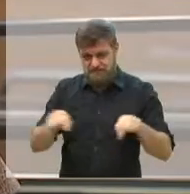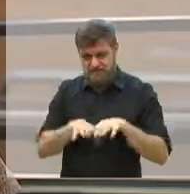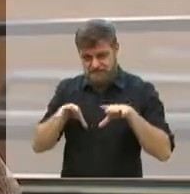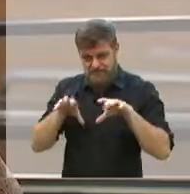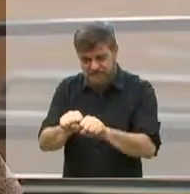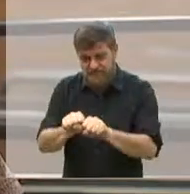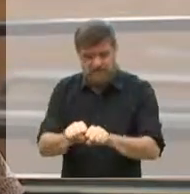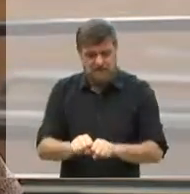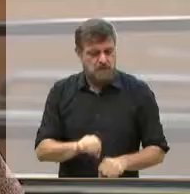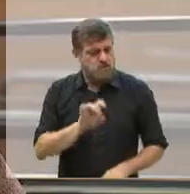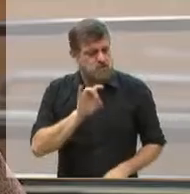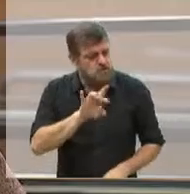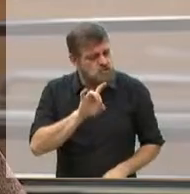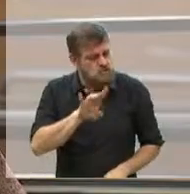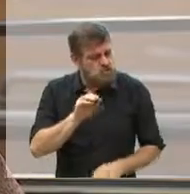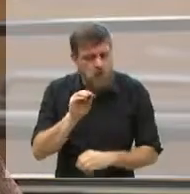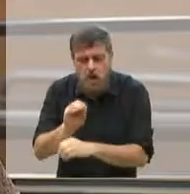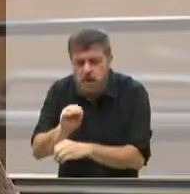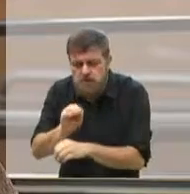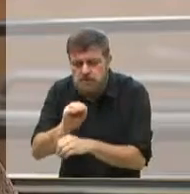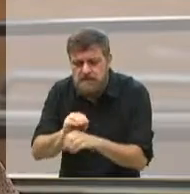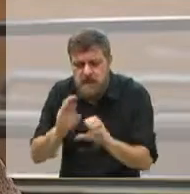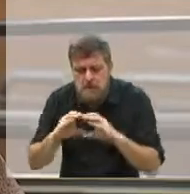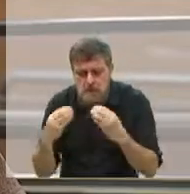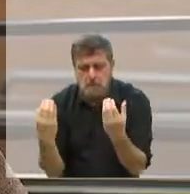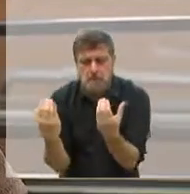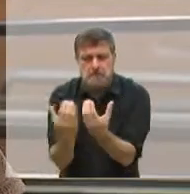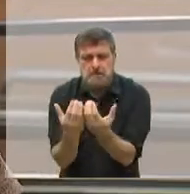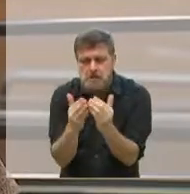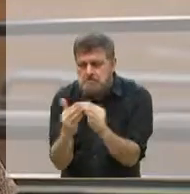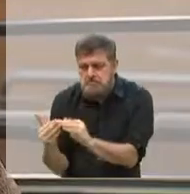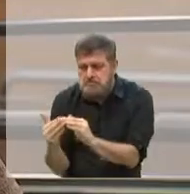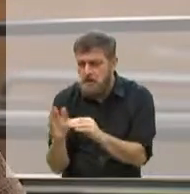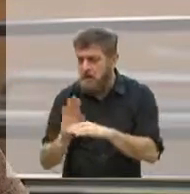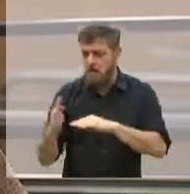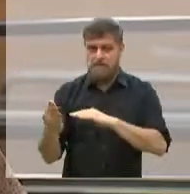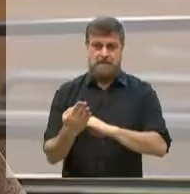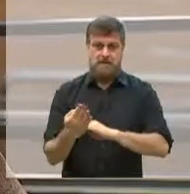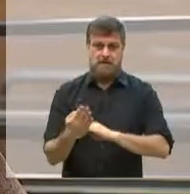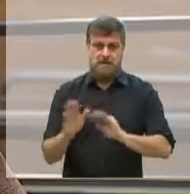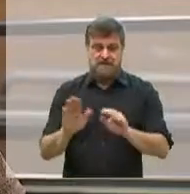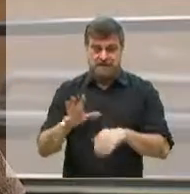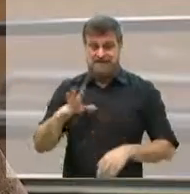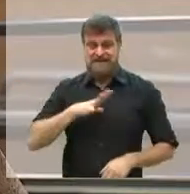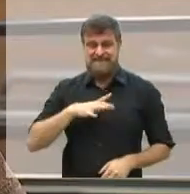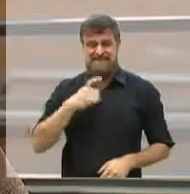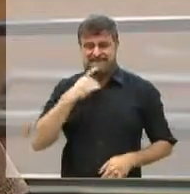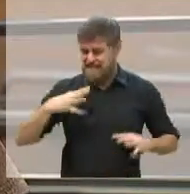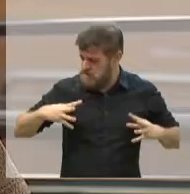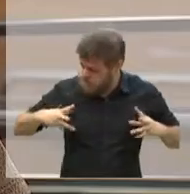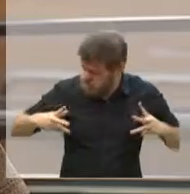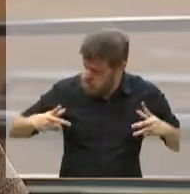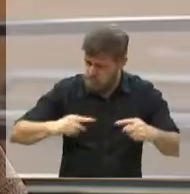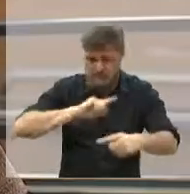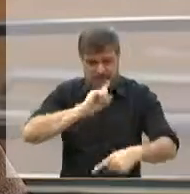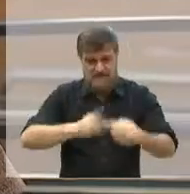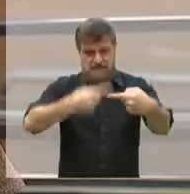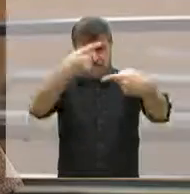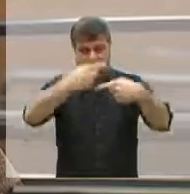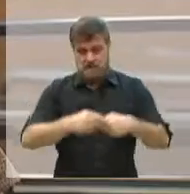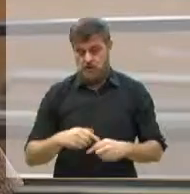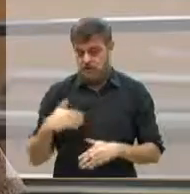vão beneficiar, né, apenas uma comunidade, um bairro ali, outro aqui. A cidade inteira vai ganhar com isso,